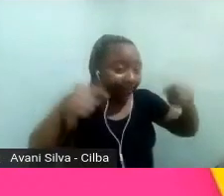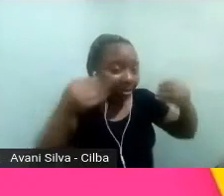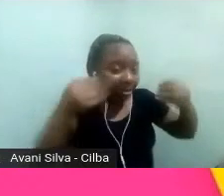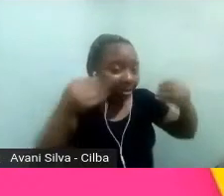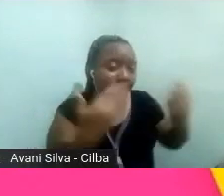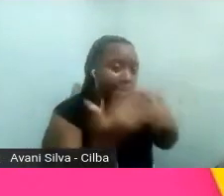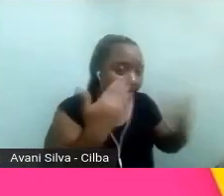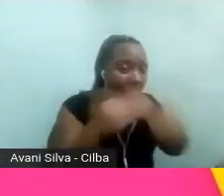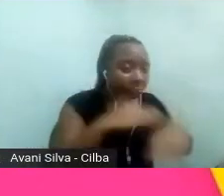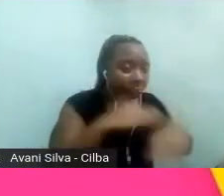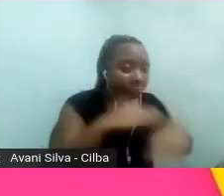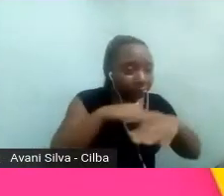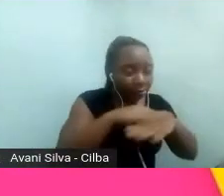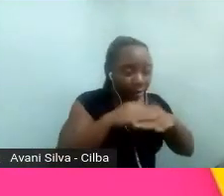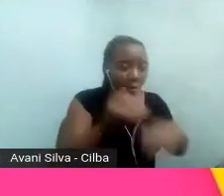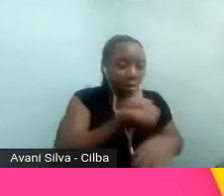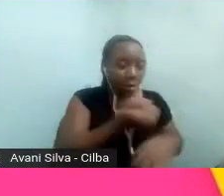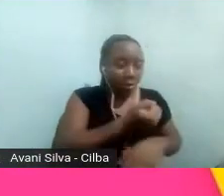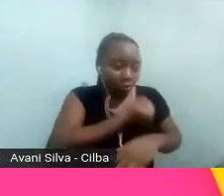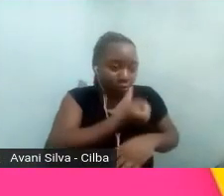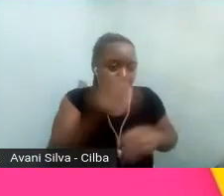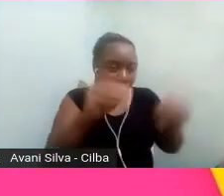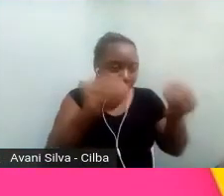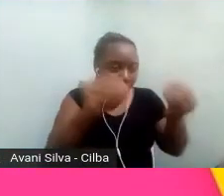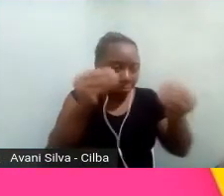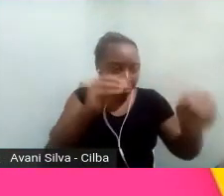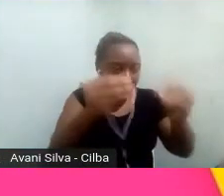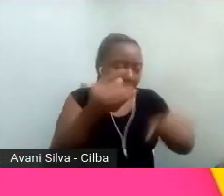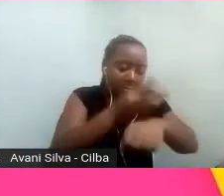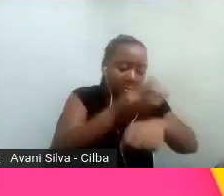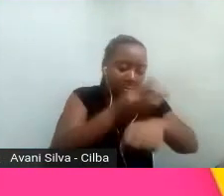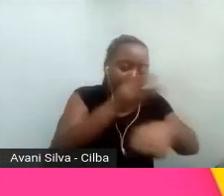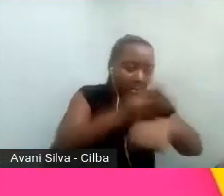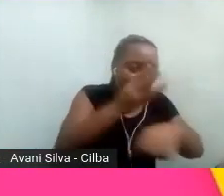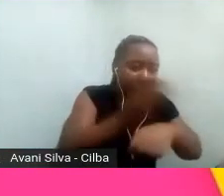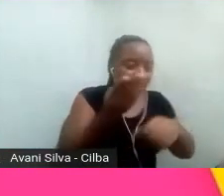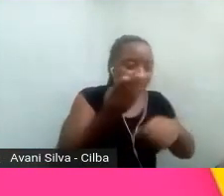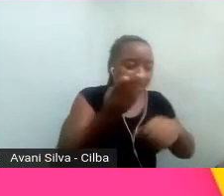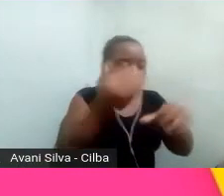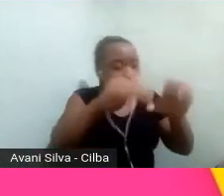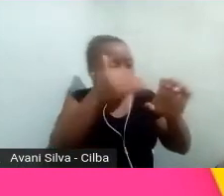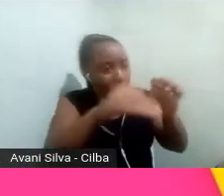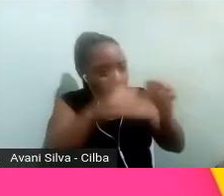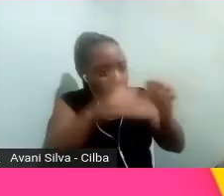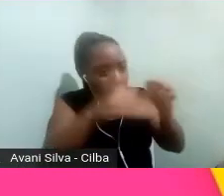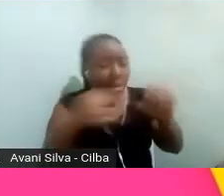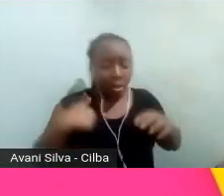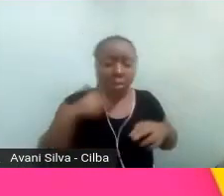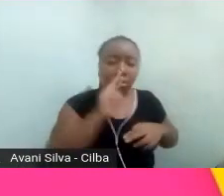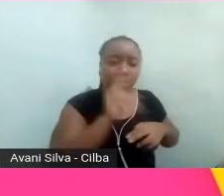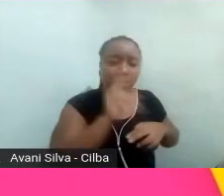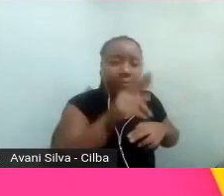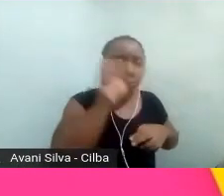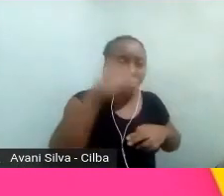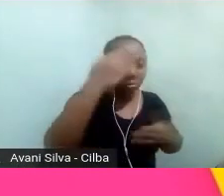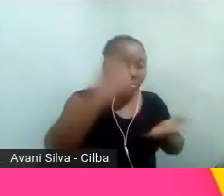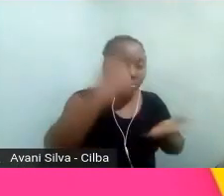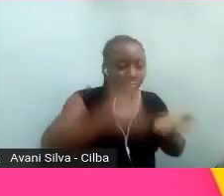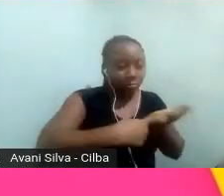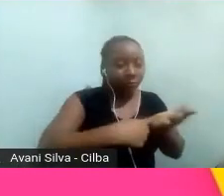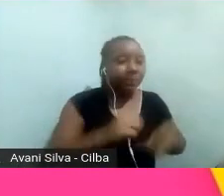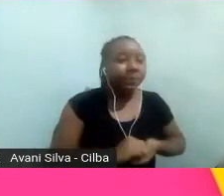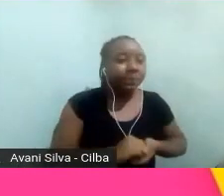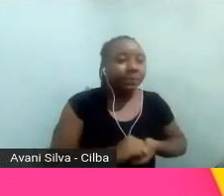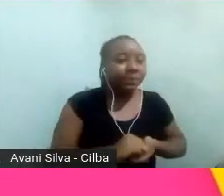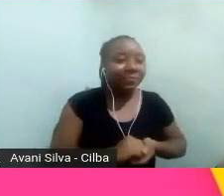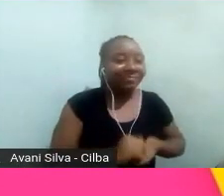tá aí os contatos, é só mandar o WhatsApp, mandar e-mail, eu prometo que eu respondo, tá bom? É isso aí,